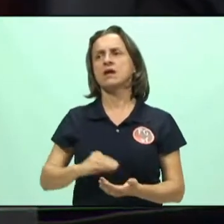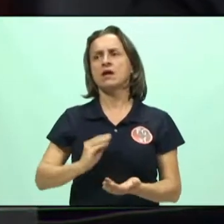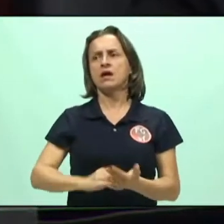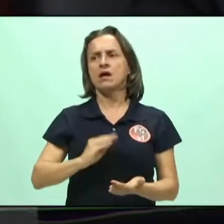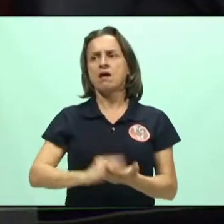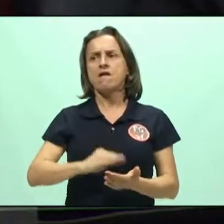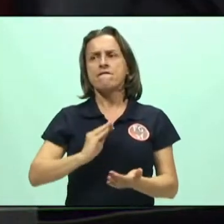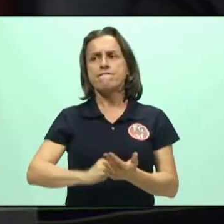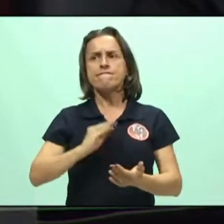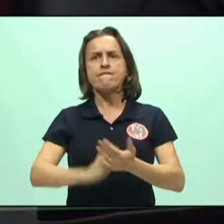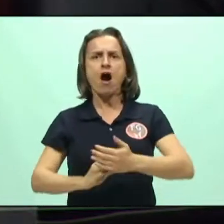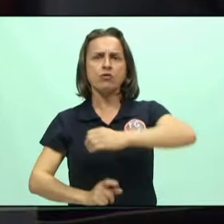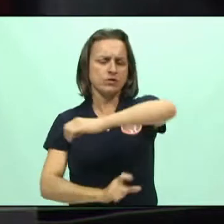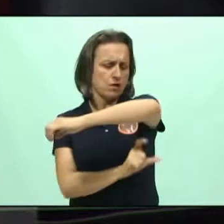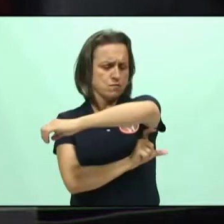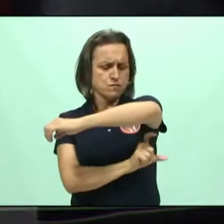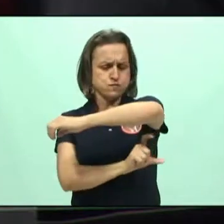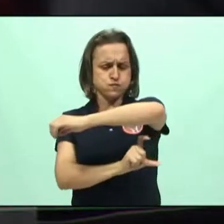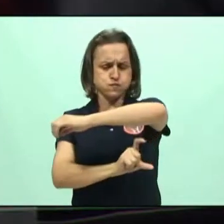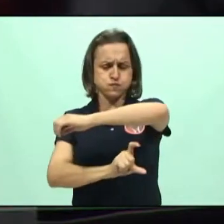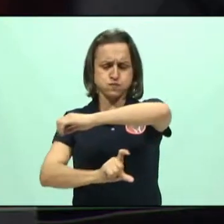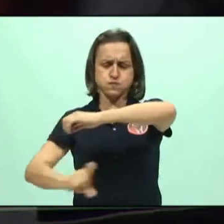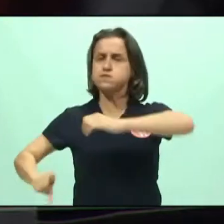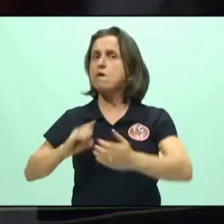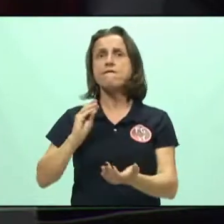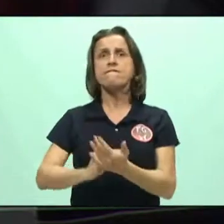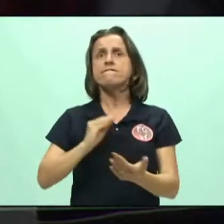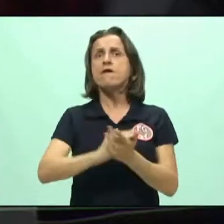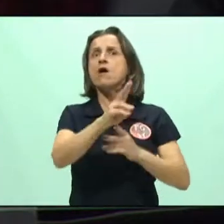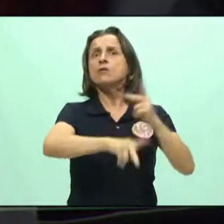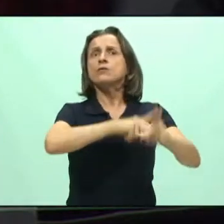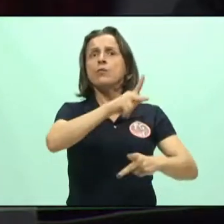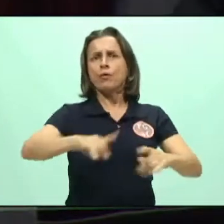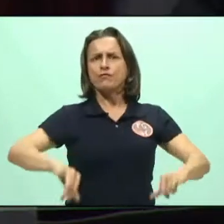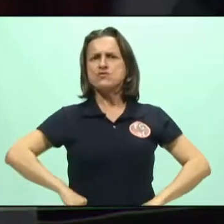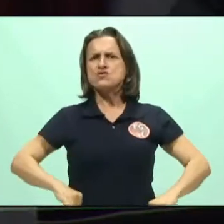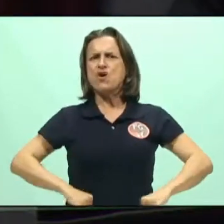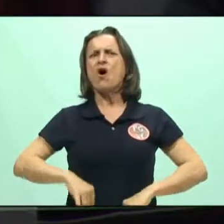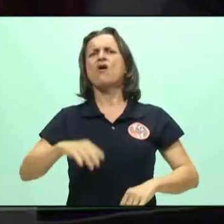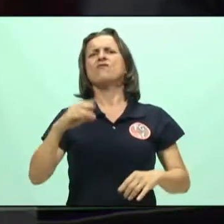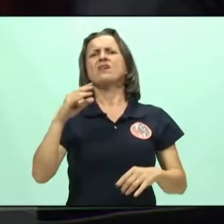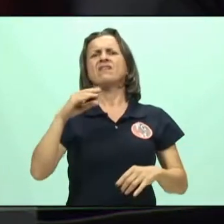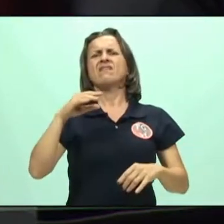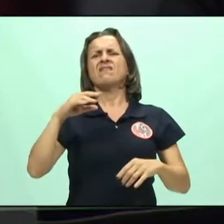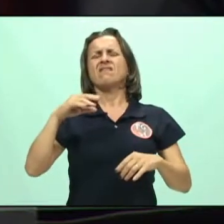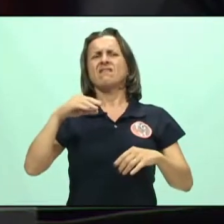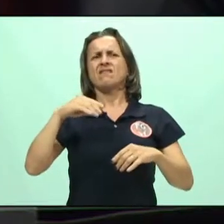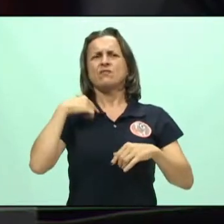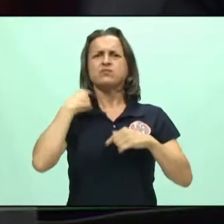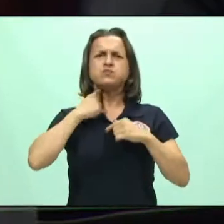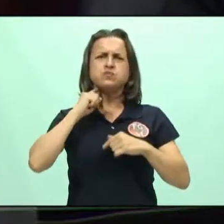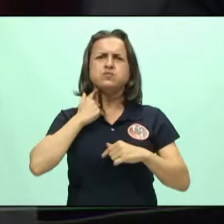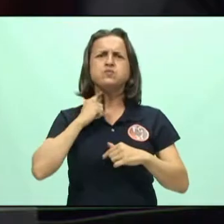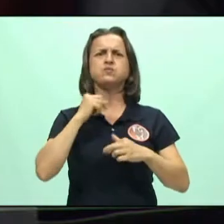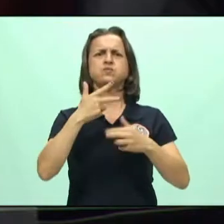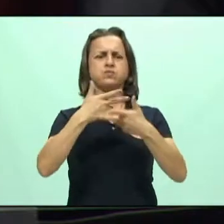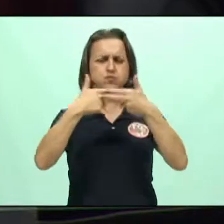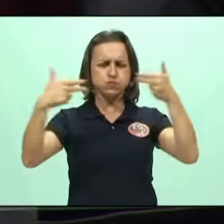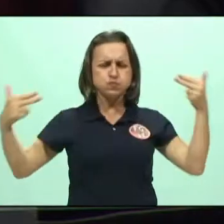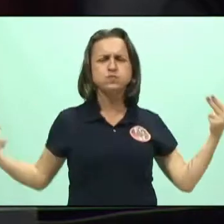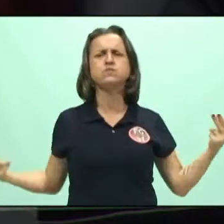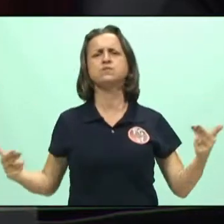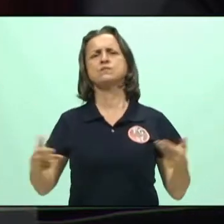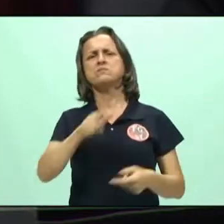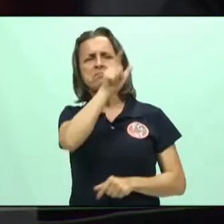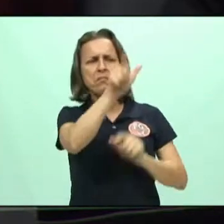a mexer lá o povo sofrendo de poeira entortando roda de carro entortei já várias roda de carro lá e o povo que tá lá também sofre muito